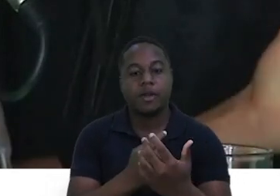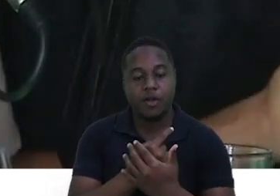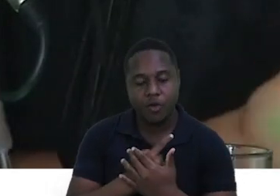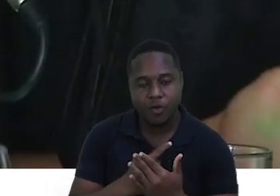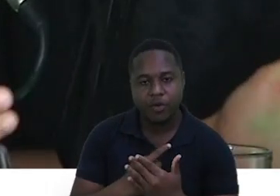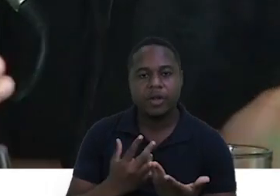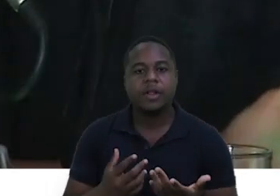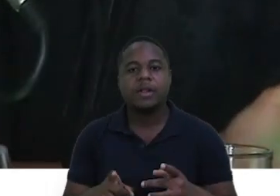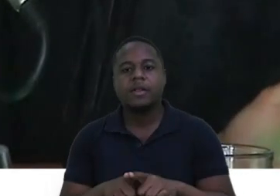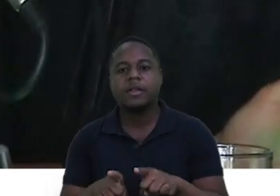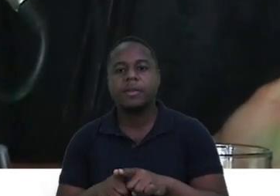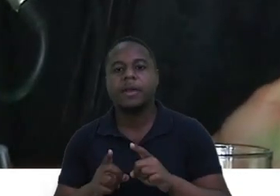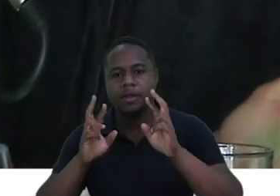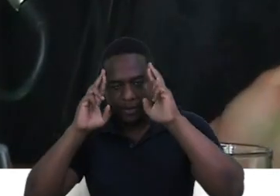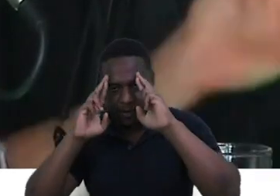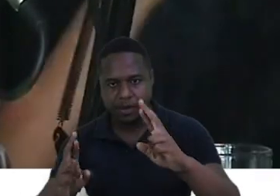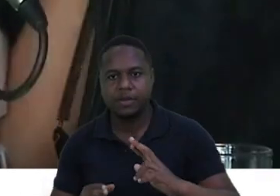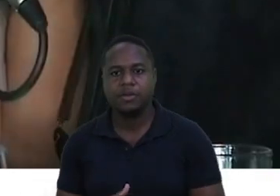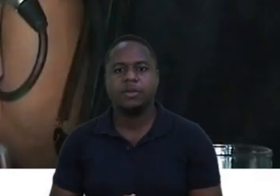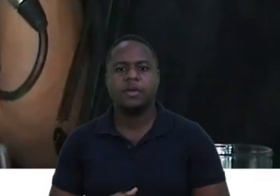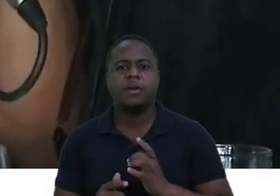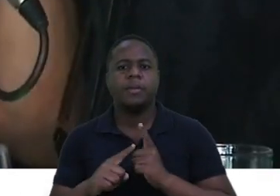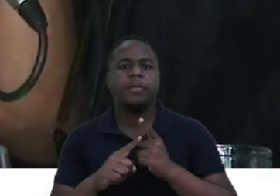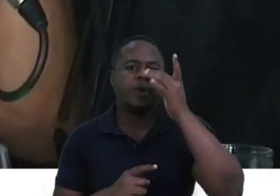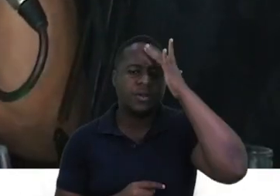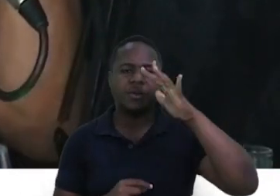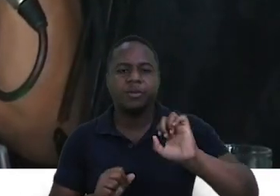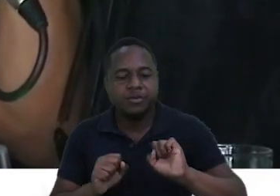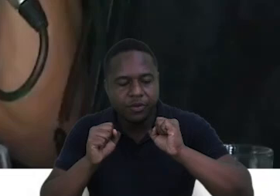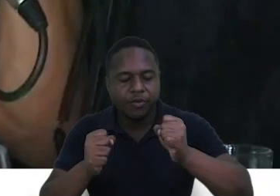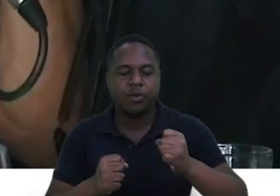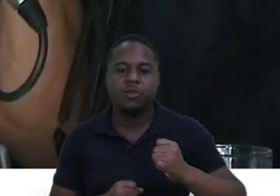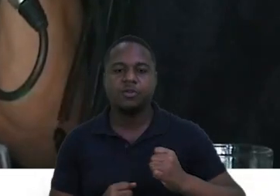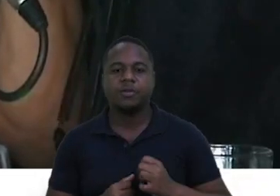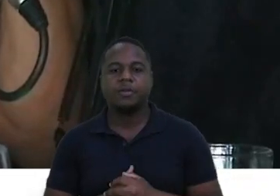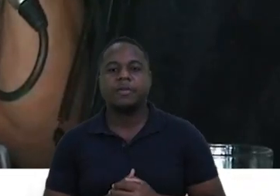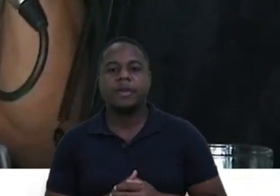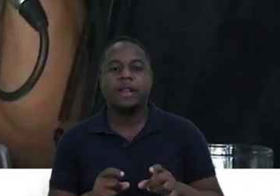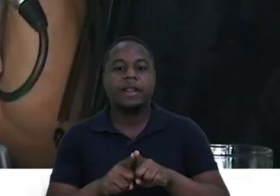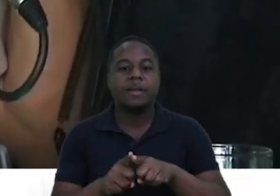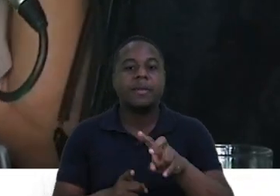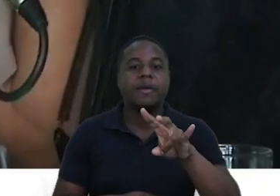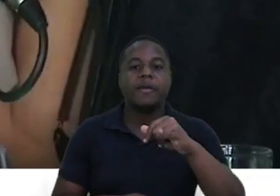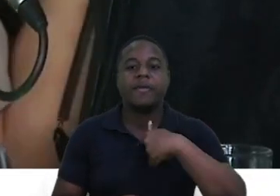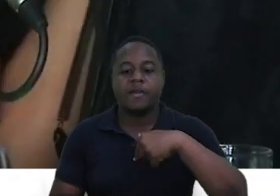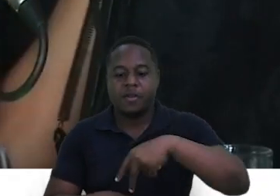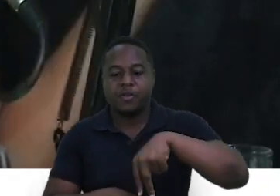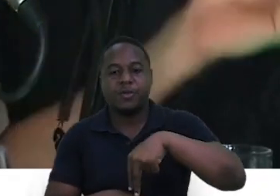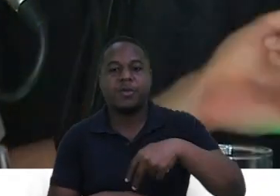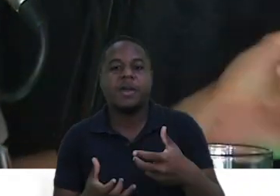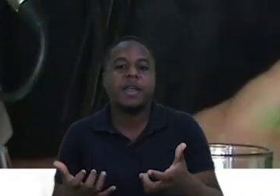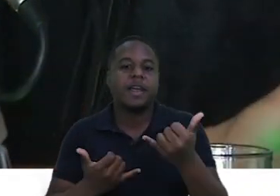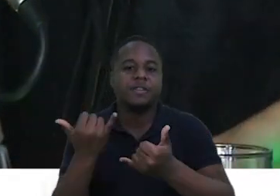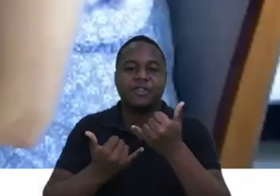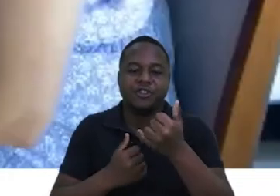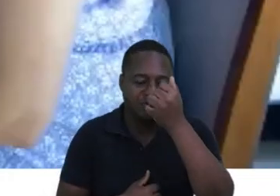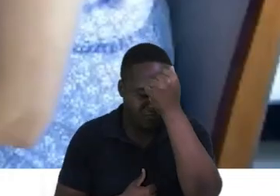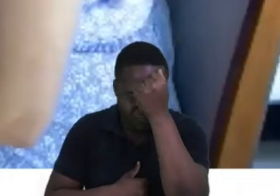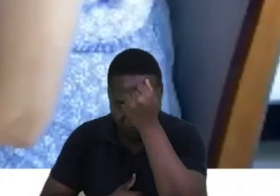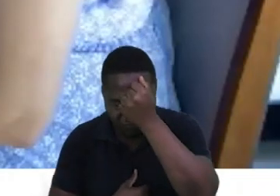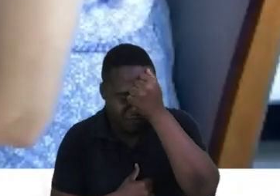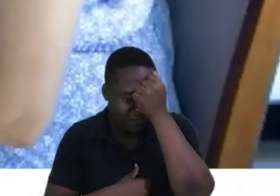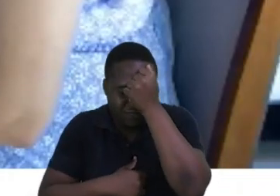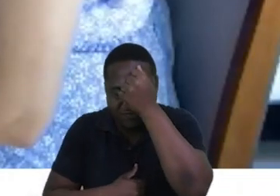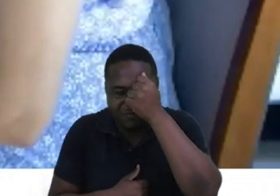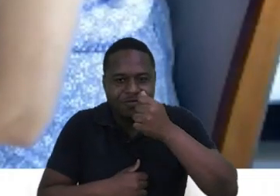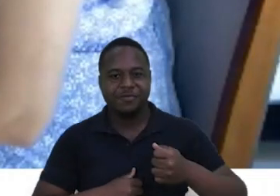as limitações, porque está todo mundo tentando fazer o seu melhor. E aí, no contexto da dança, quando vai dançar, está todo mundo querendo se divertir e dançar forró.